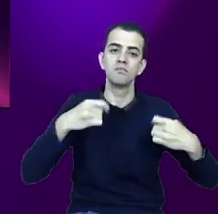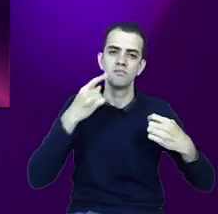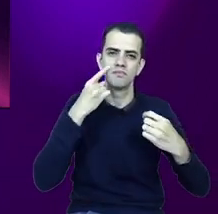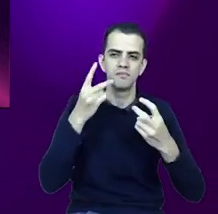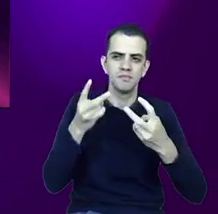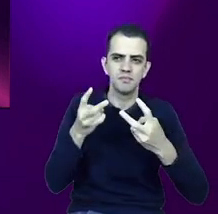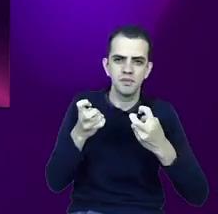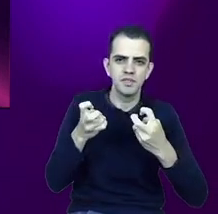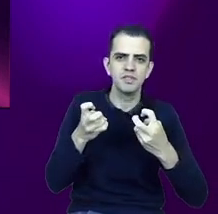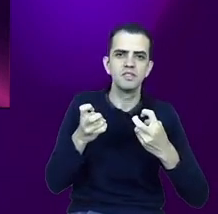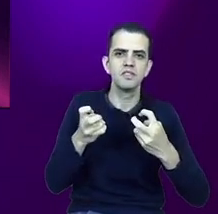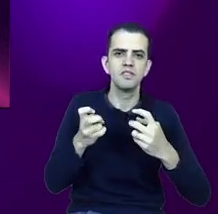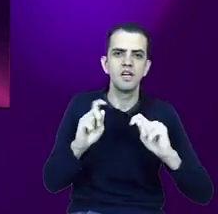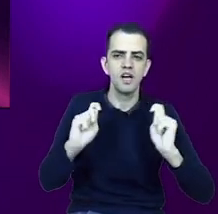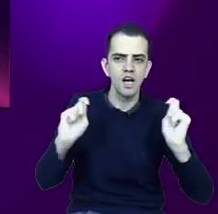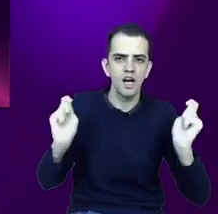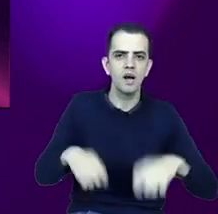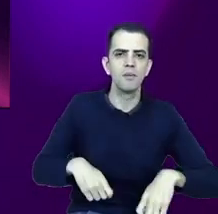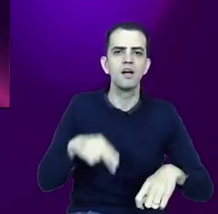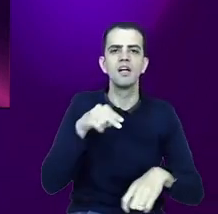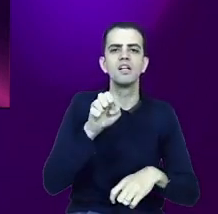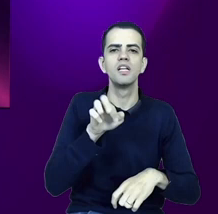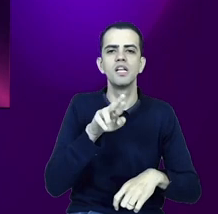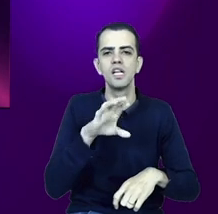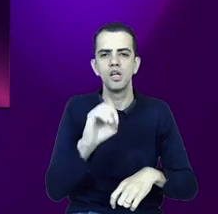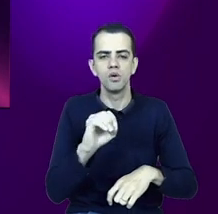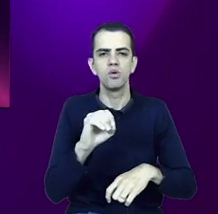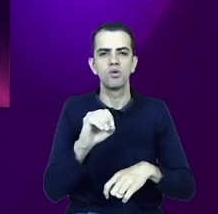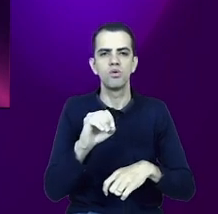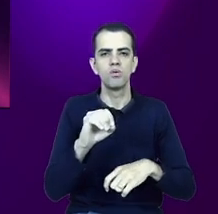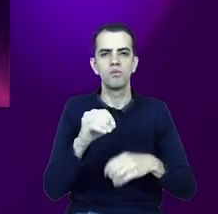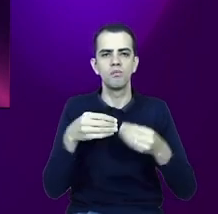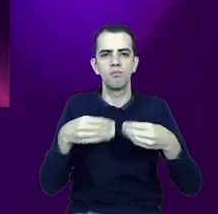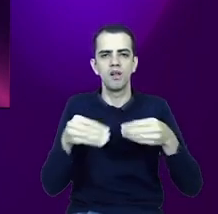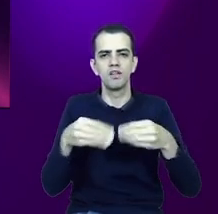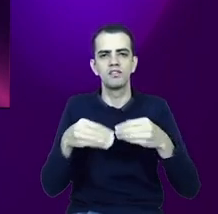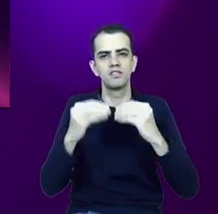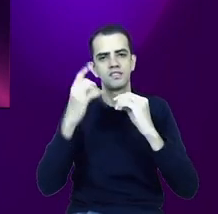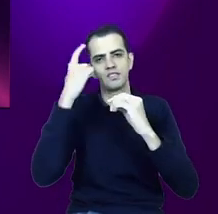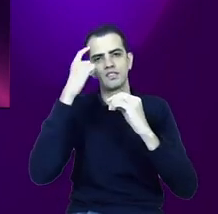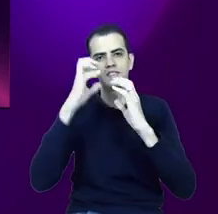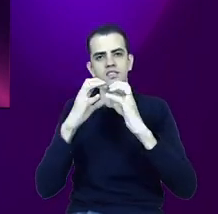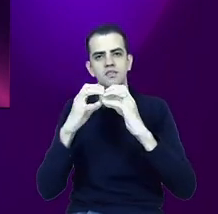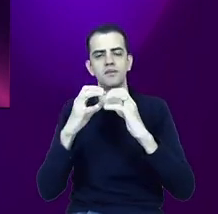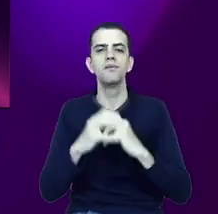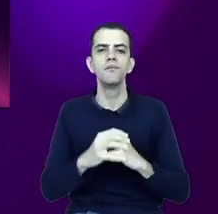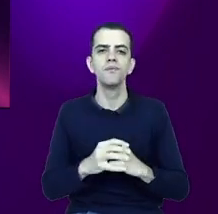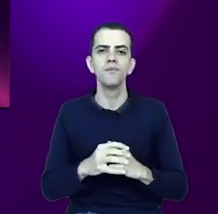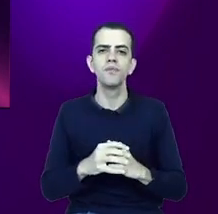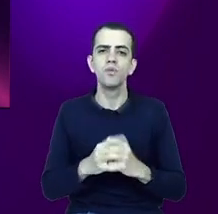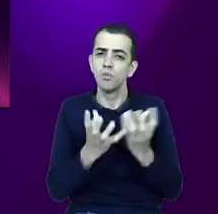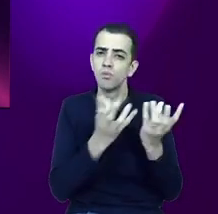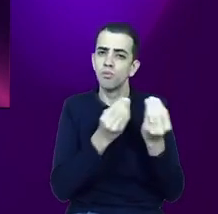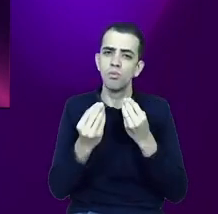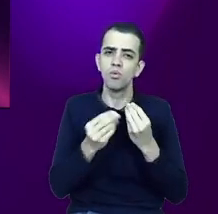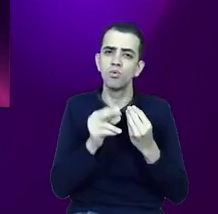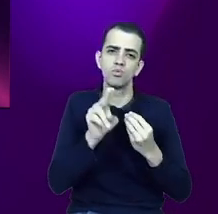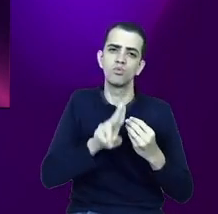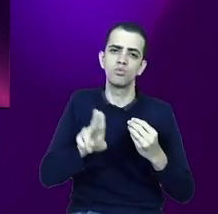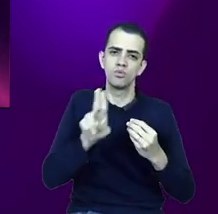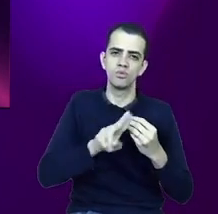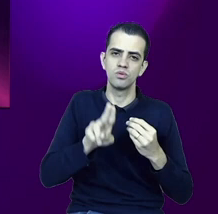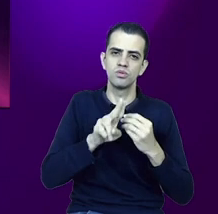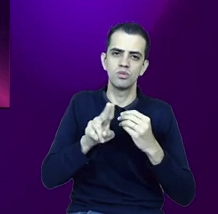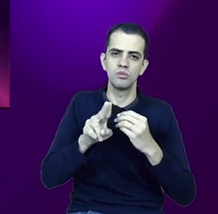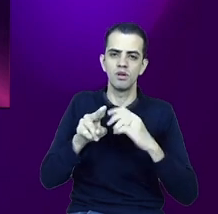capacidade né, de neuroplasticidade cerebral. Muito do que a gente utiliza para remover a lesão que